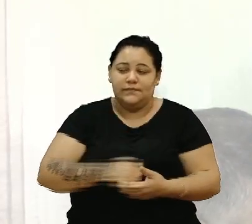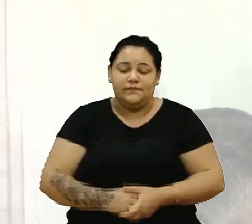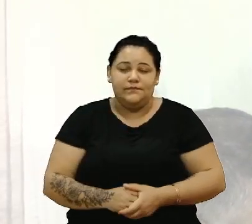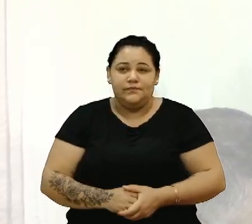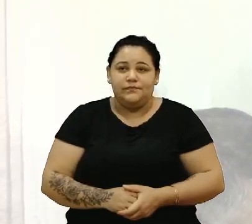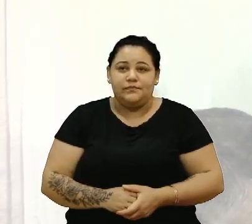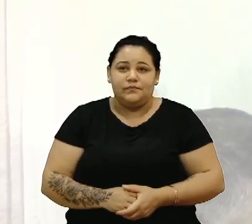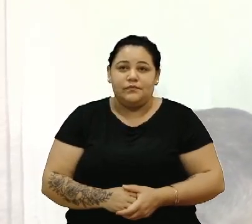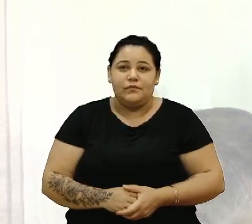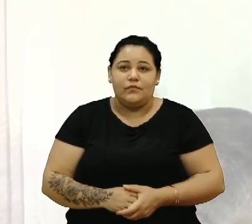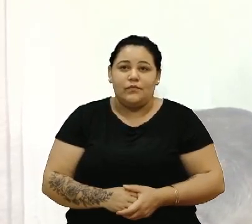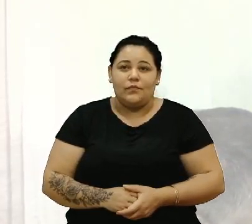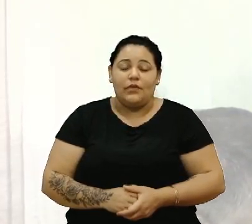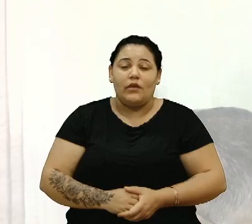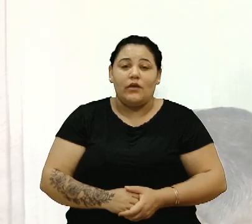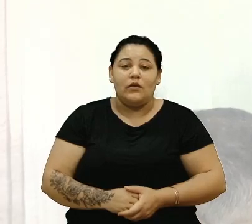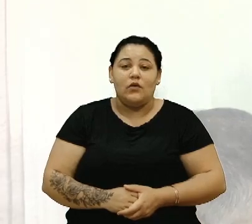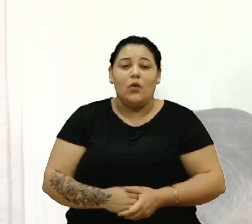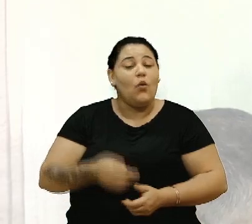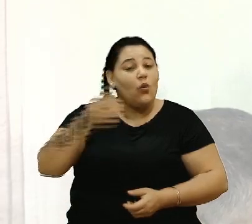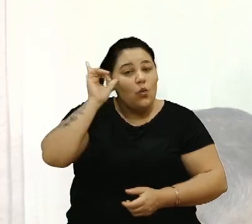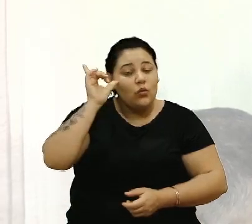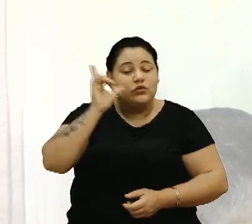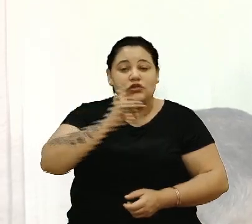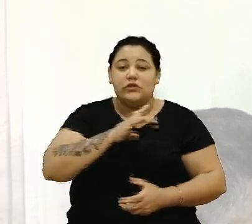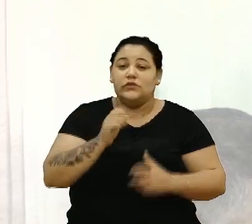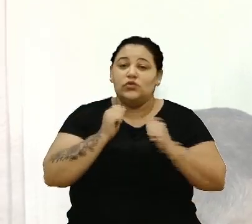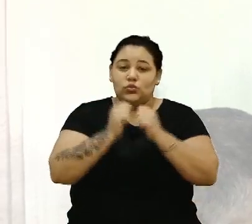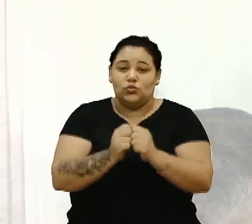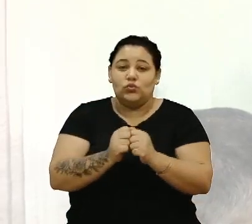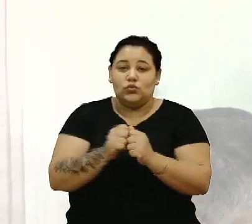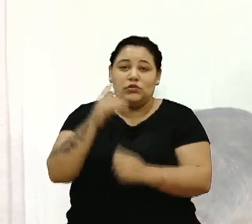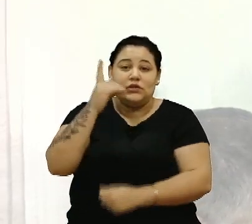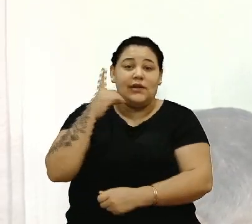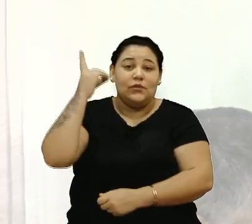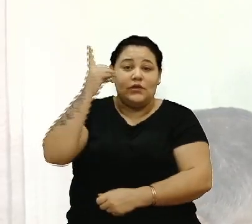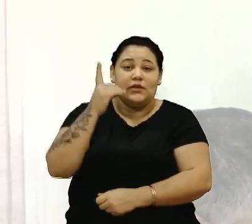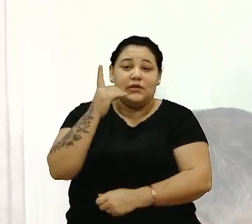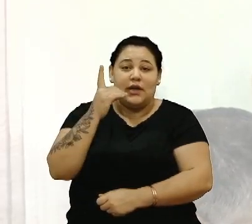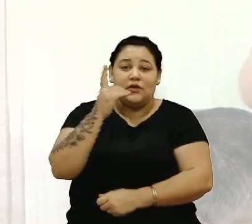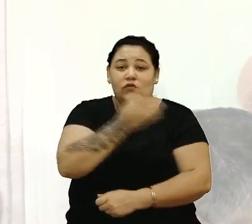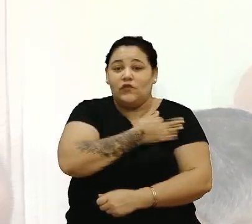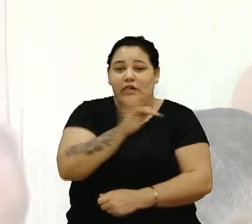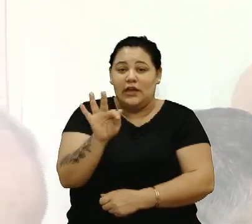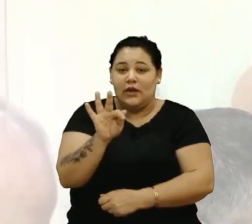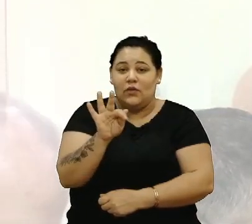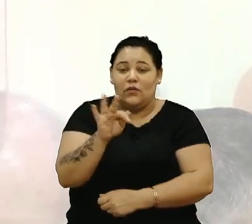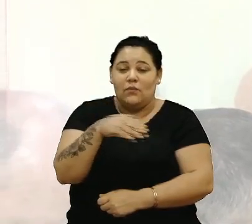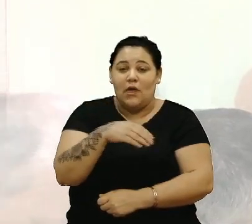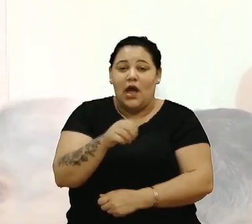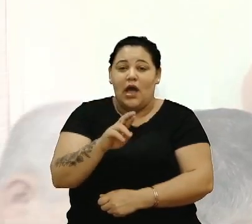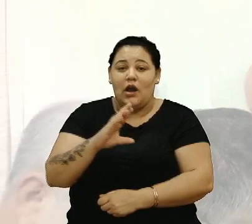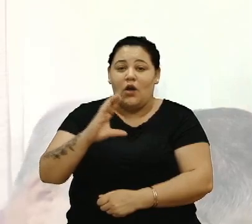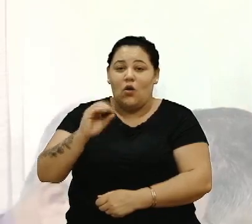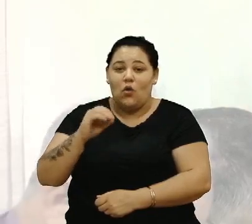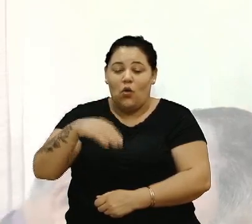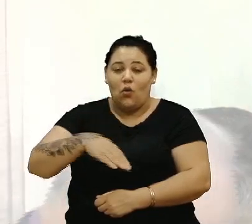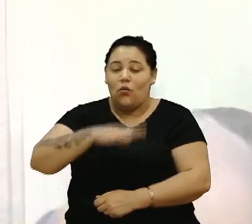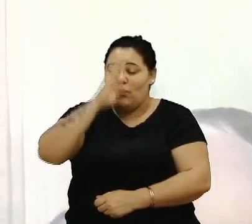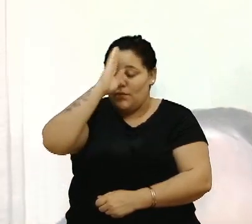ontem, junto com o deputado federal Marcon, vereador Bressan, vereador